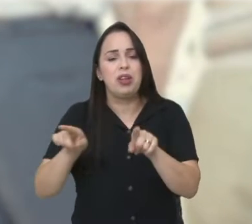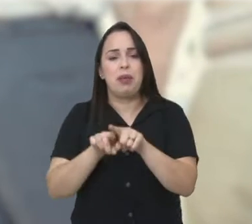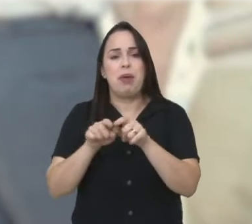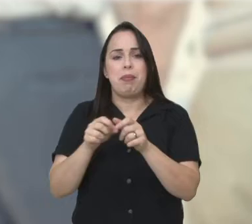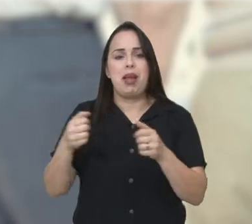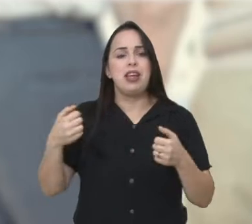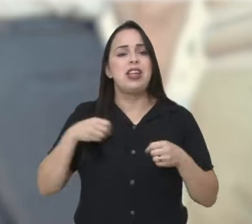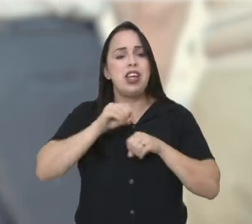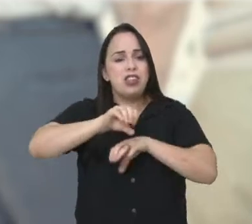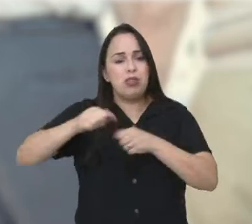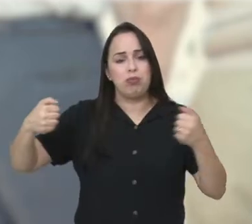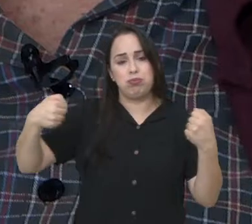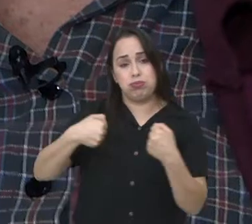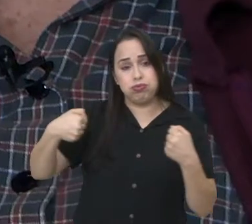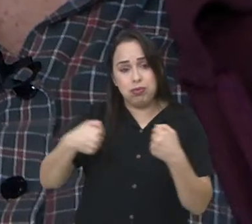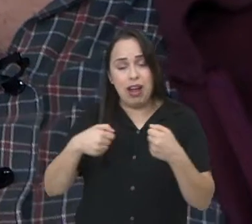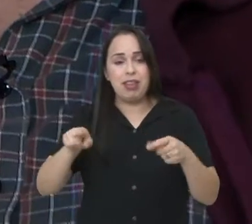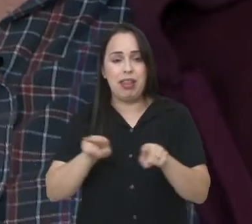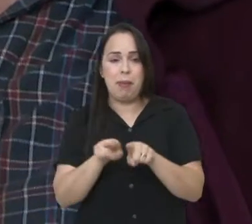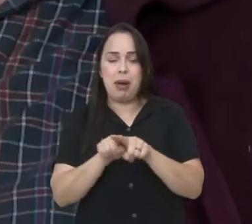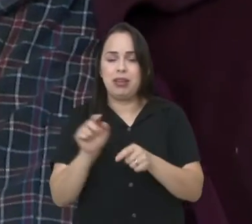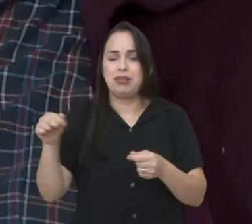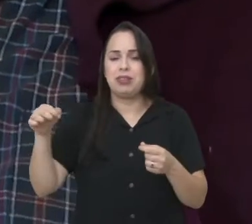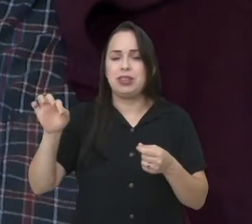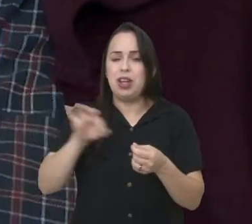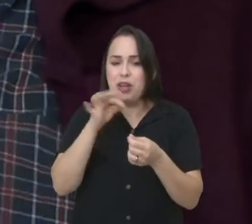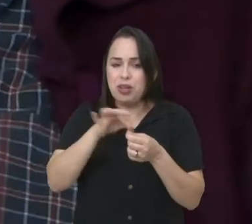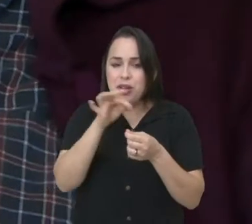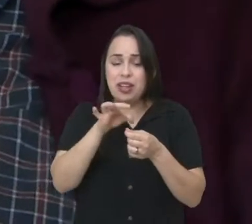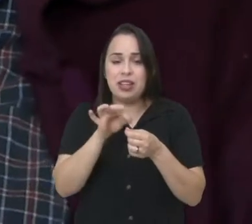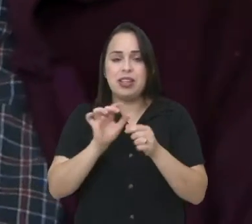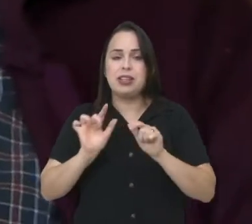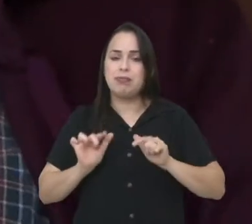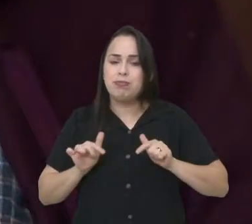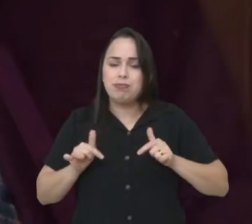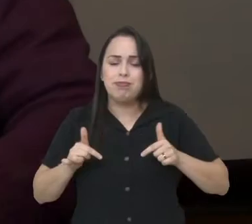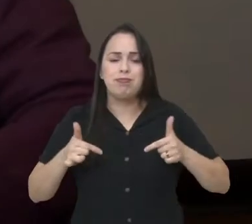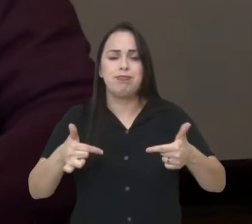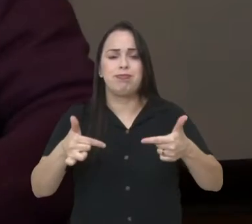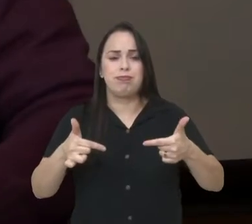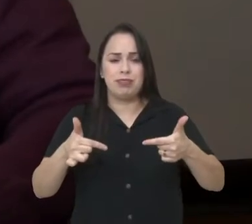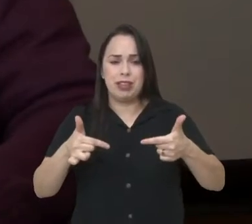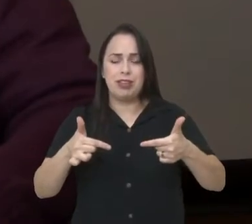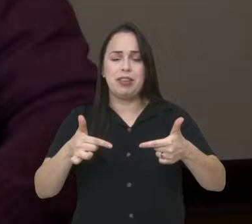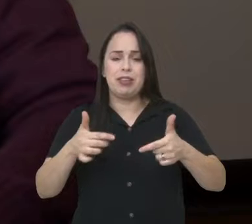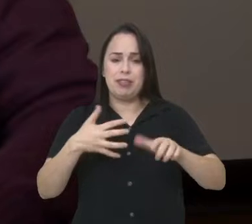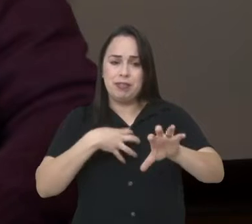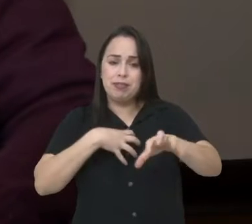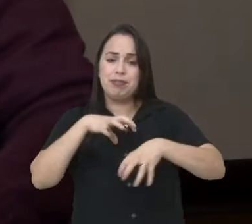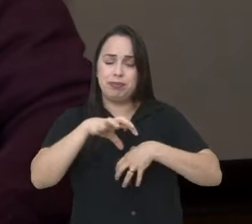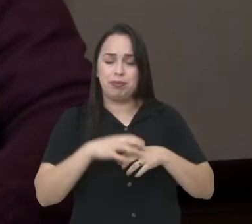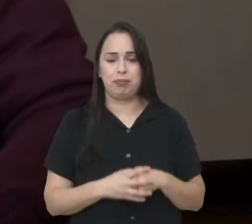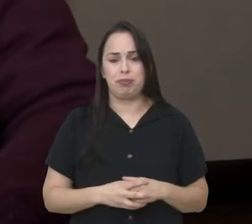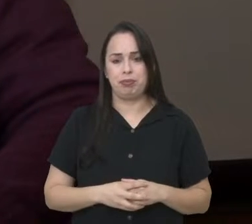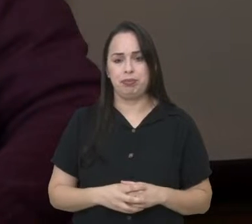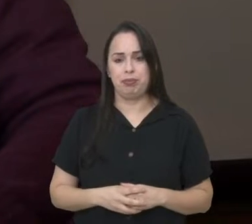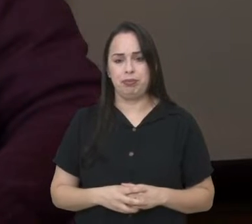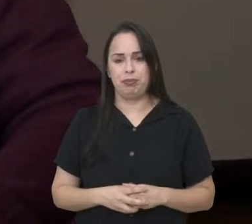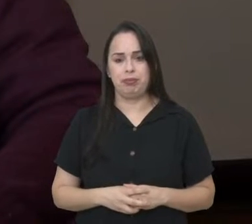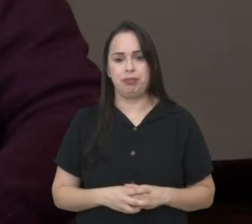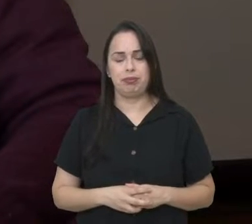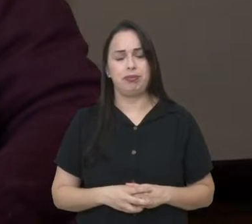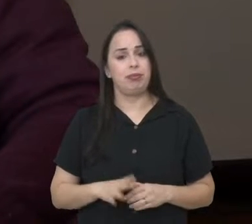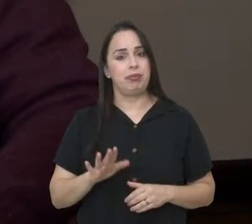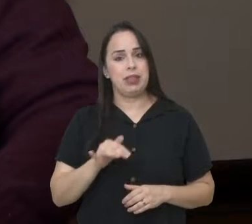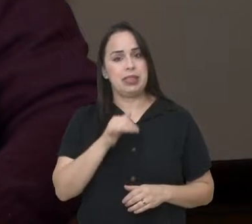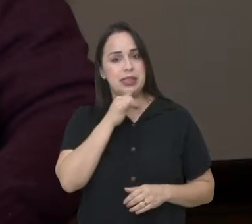acordeon e de costura. E até hoje se dedica ao próximo fazendo doações. Não, é porque eles estavam com os